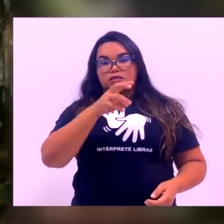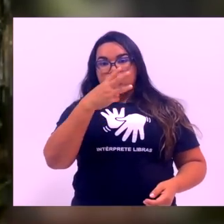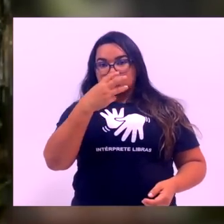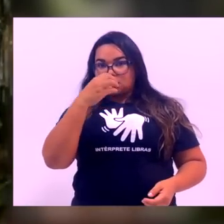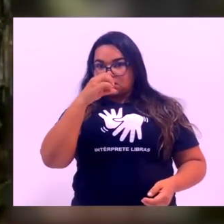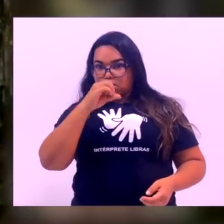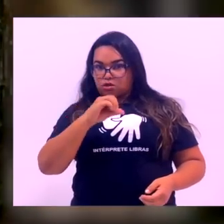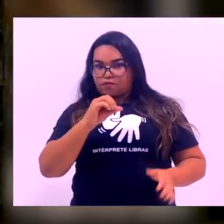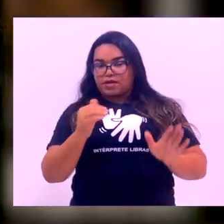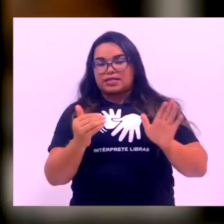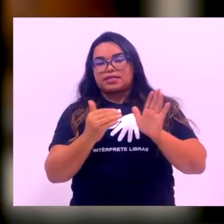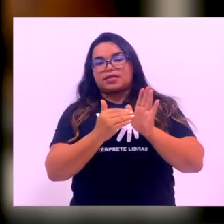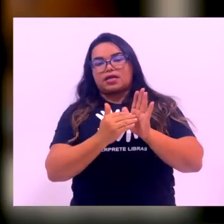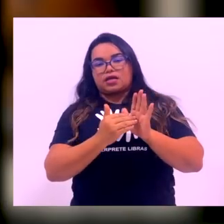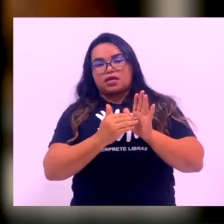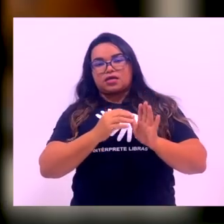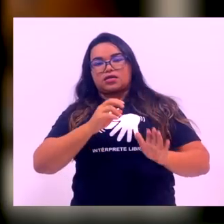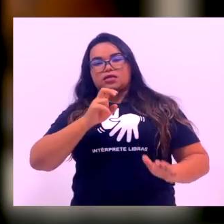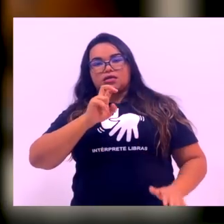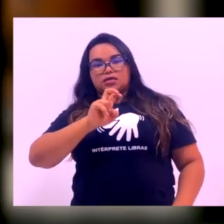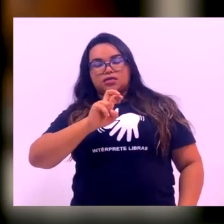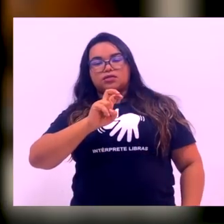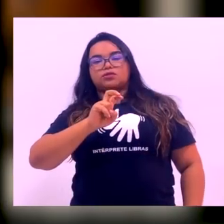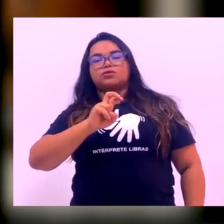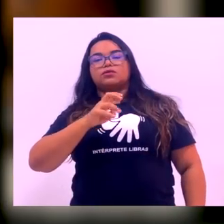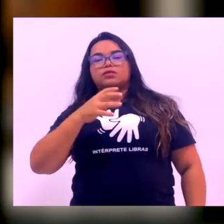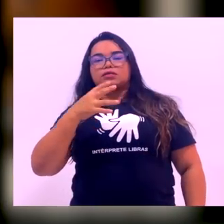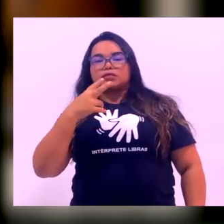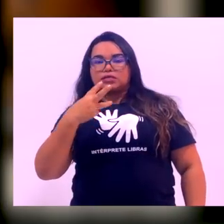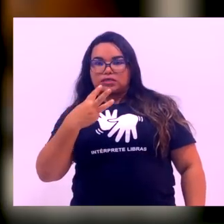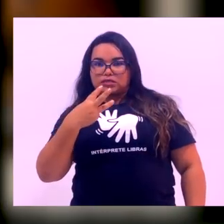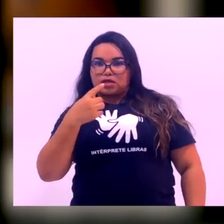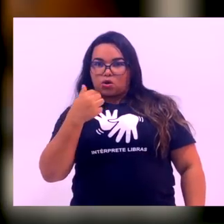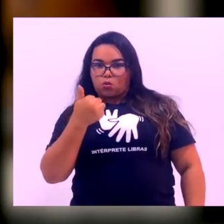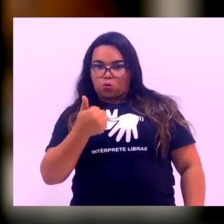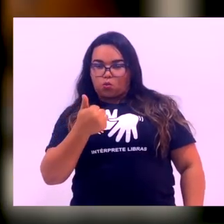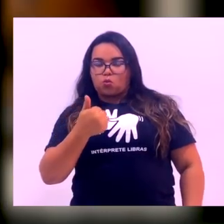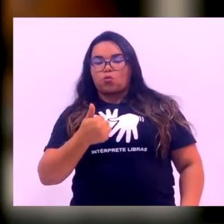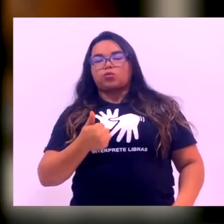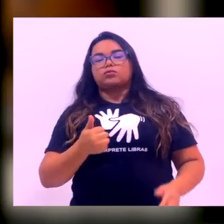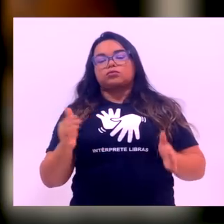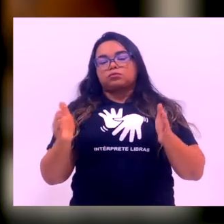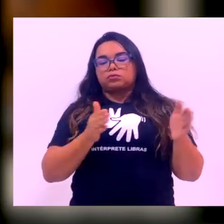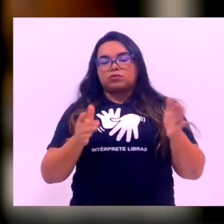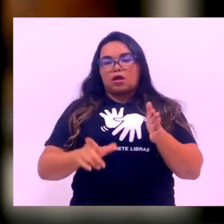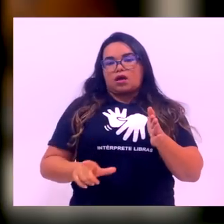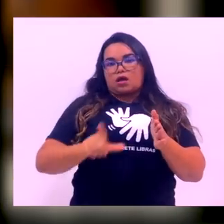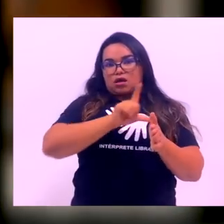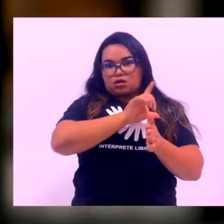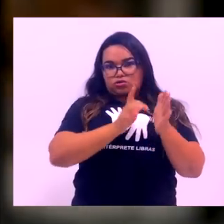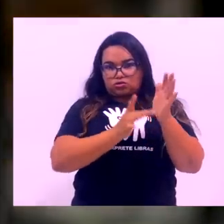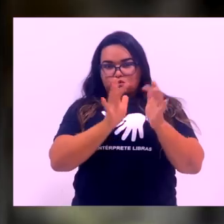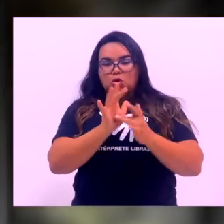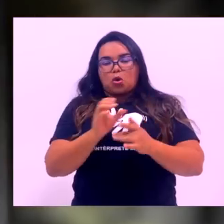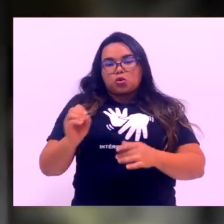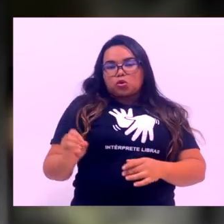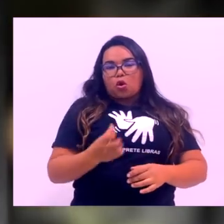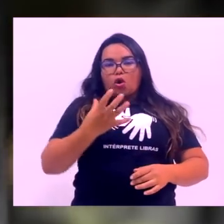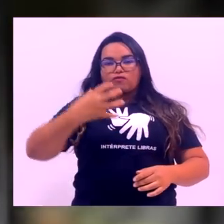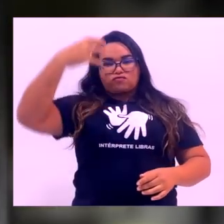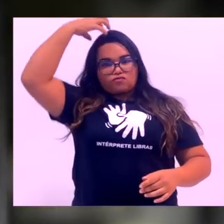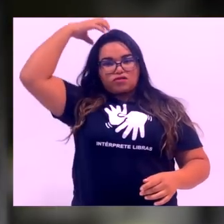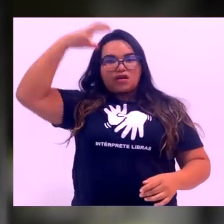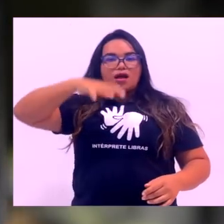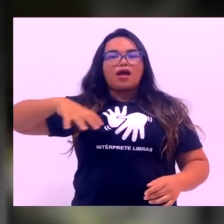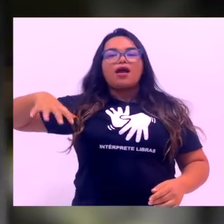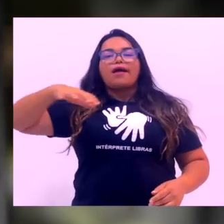Five 539 a 331 a.C. O próximo reino a dominar a terra,